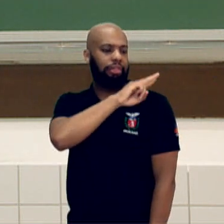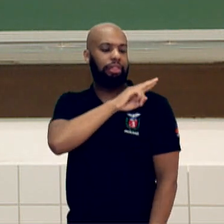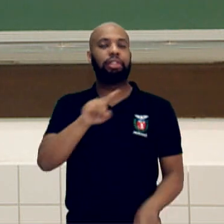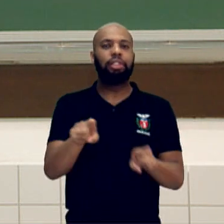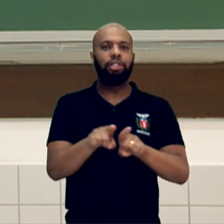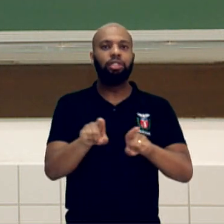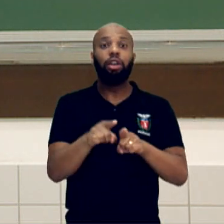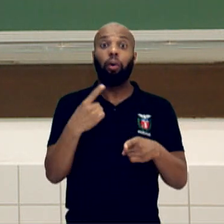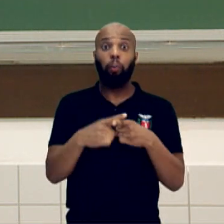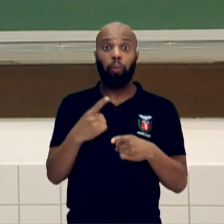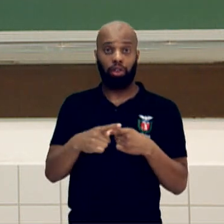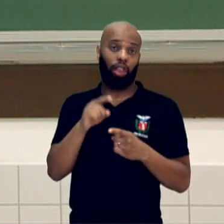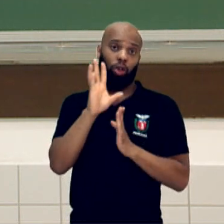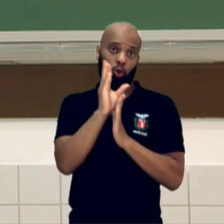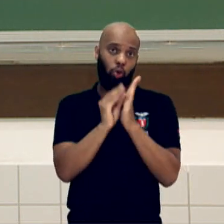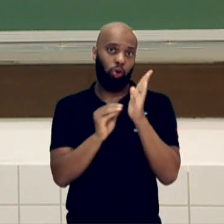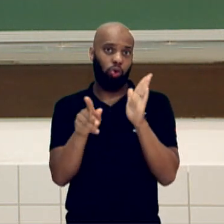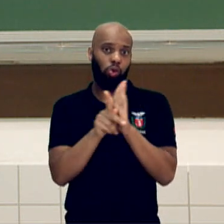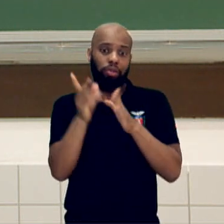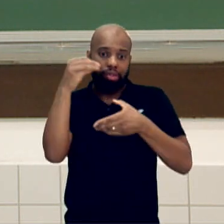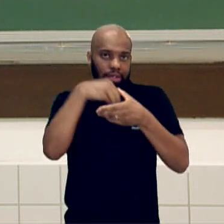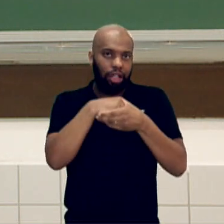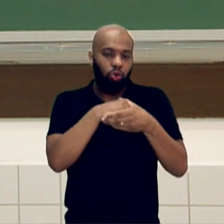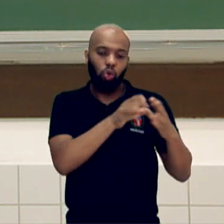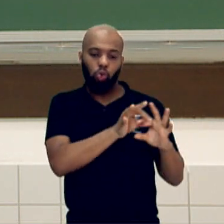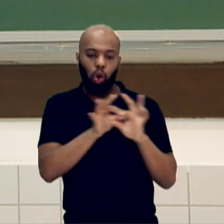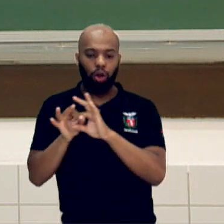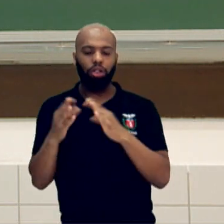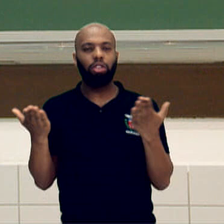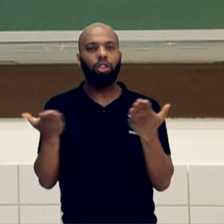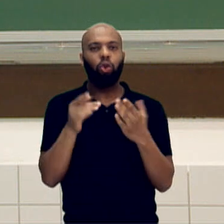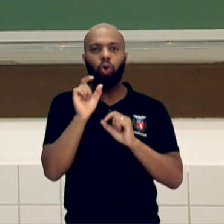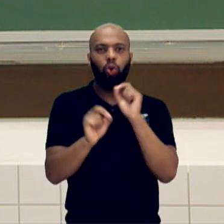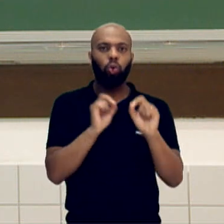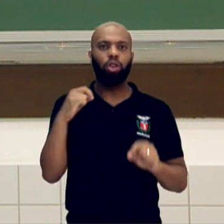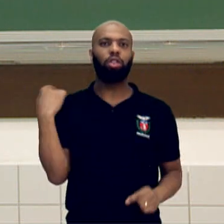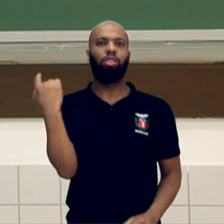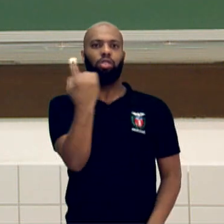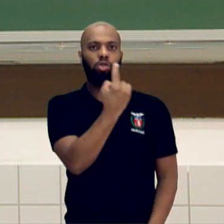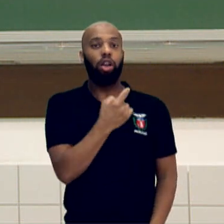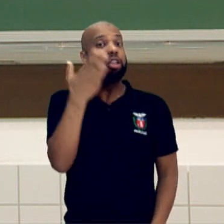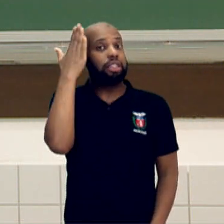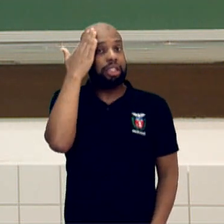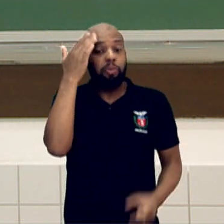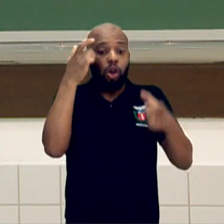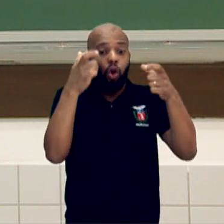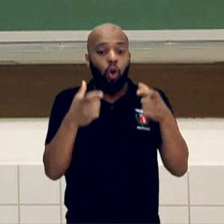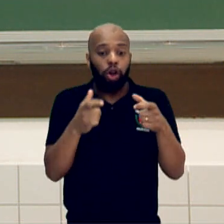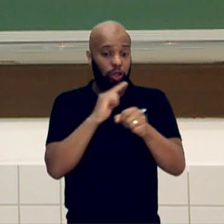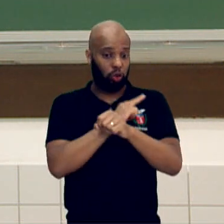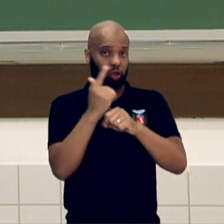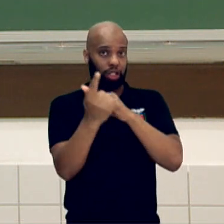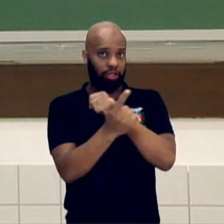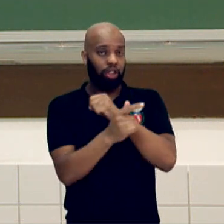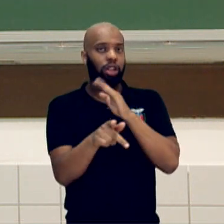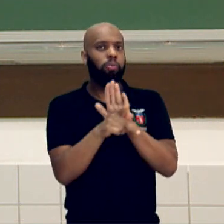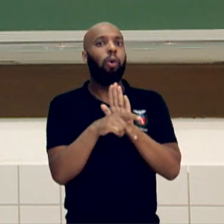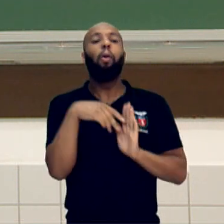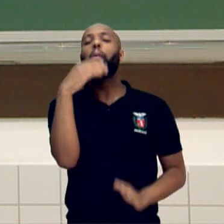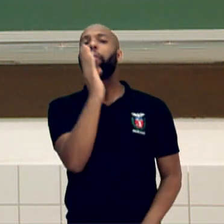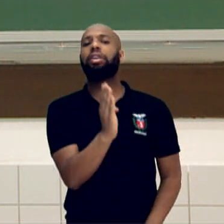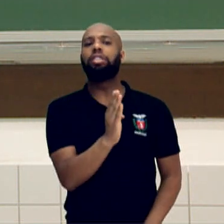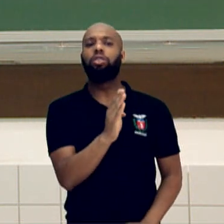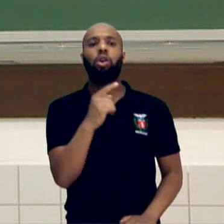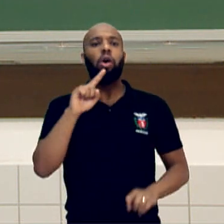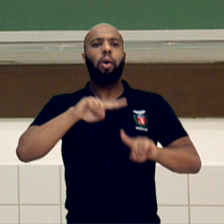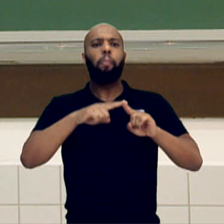é um conteúdo que é dentro do nosso contexto enquanto nos posicionarmos geograficamente como brasileiros. Que países nos cercam,